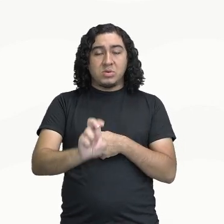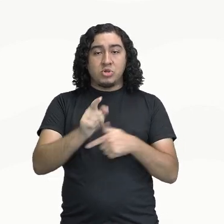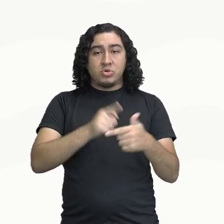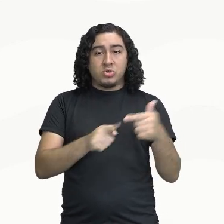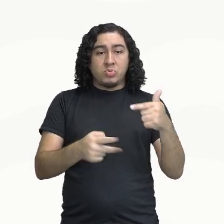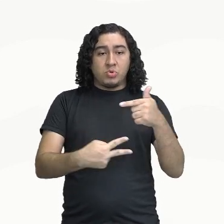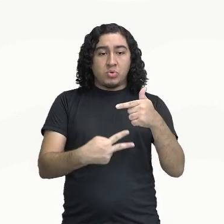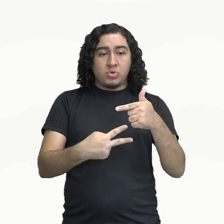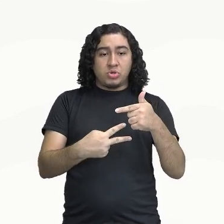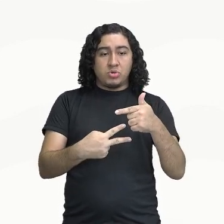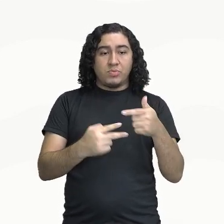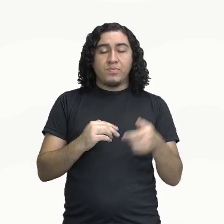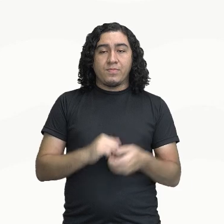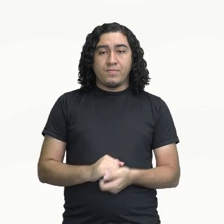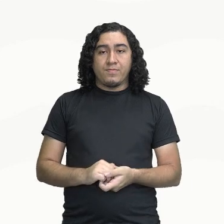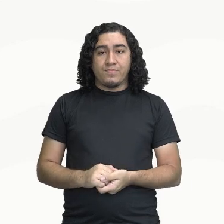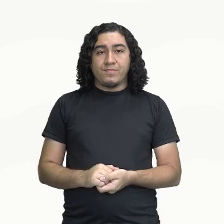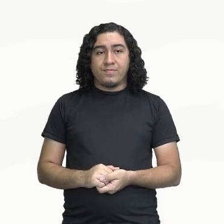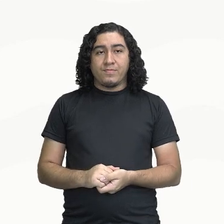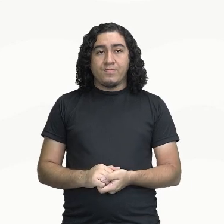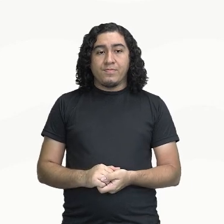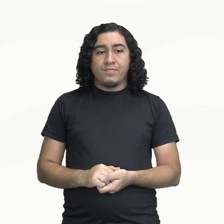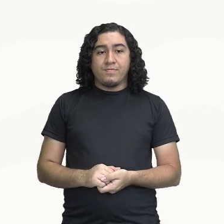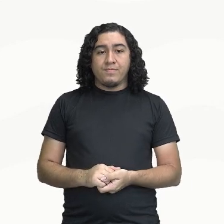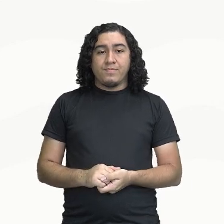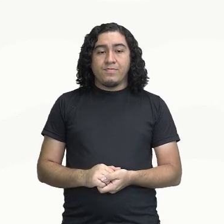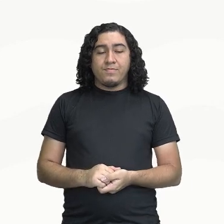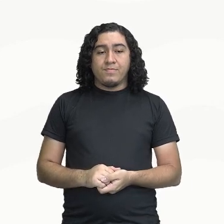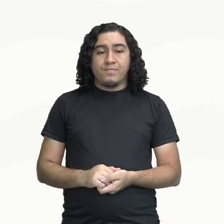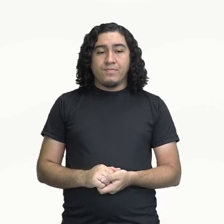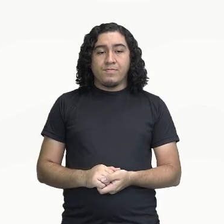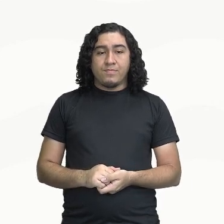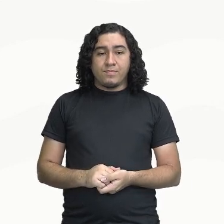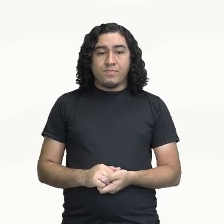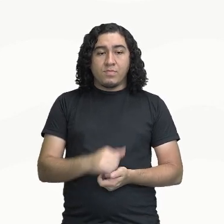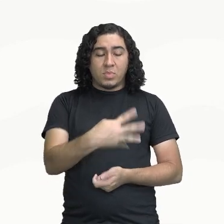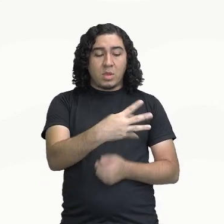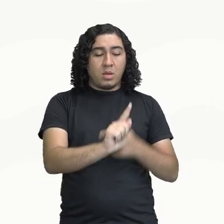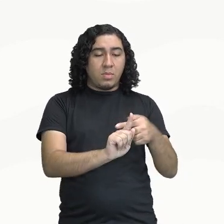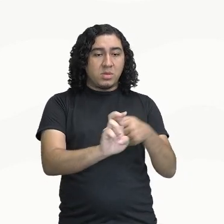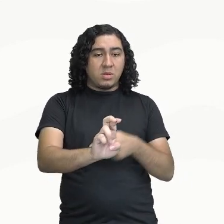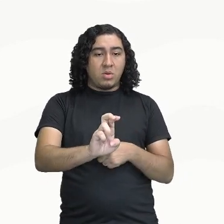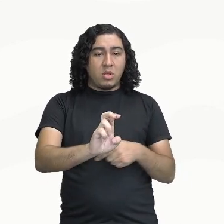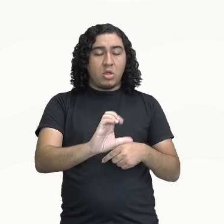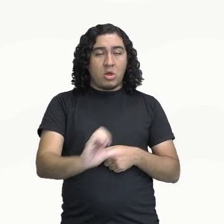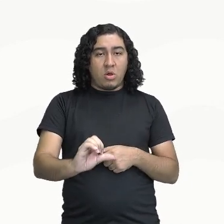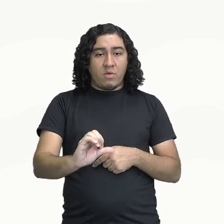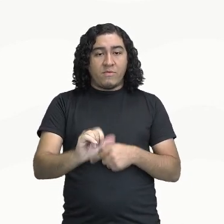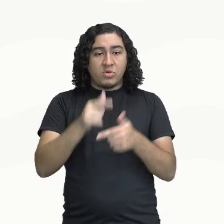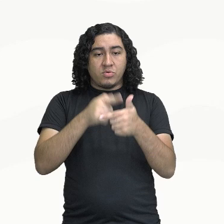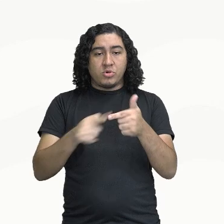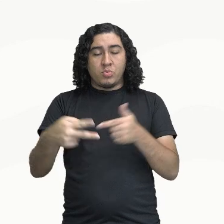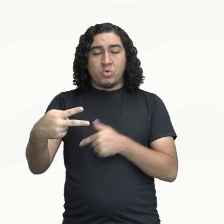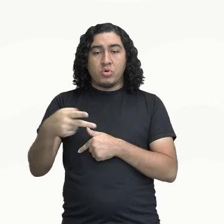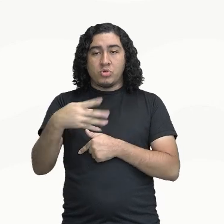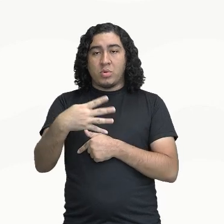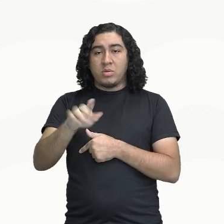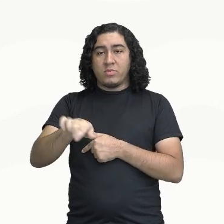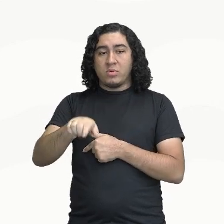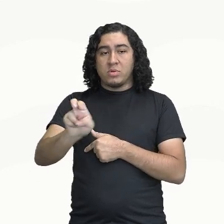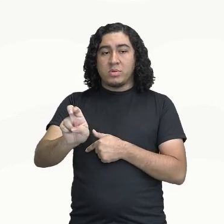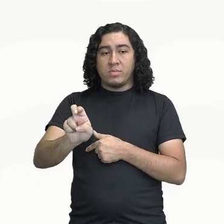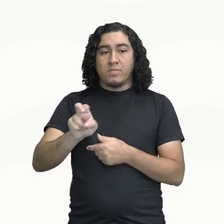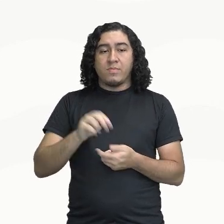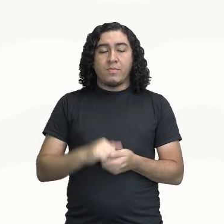divide pela quantidade que a gente somou, que são 2 valores, 4 mais 5, 9, 9 dividido por 2,